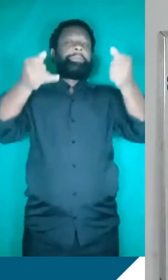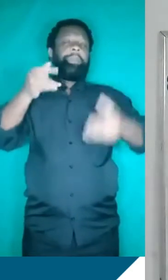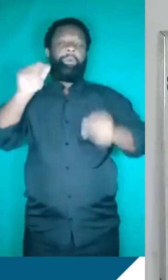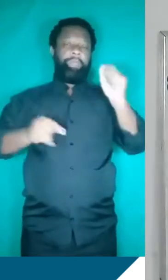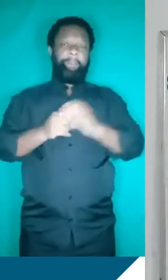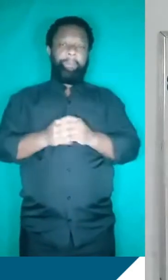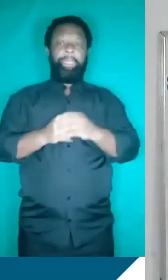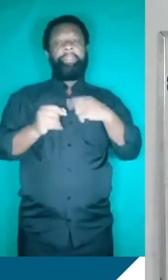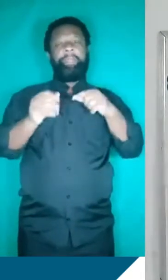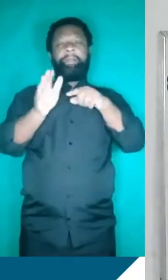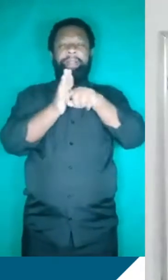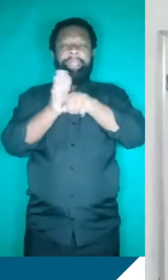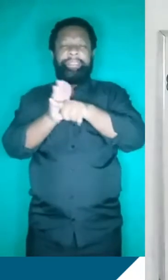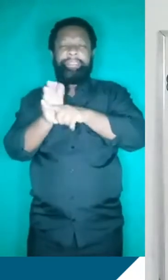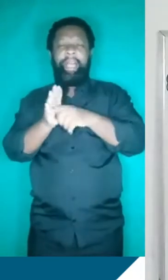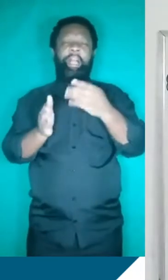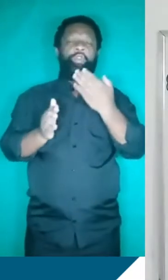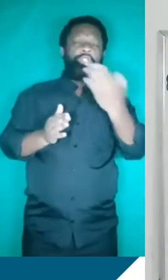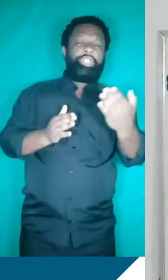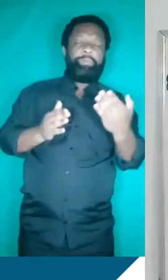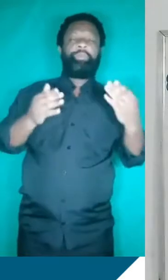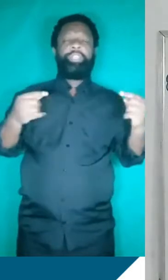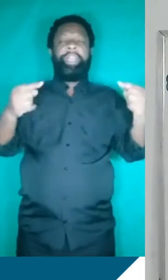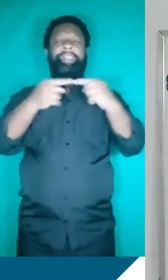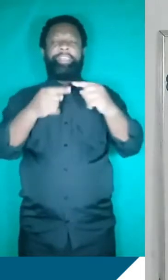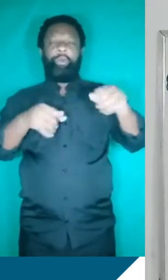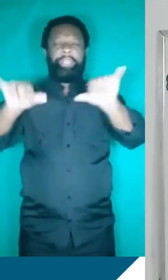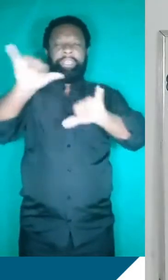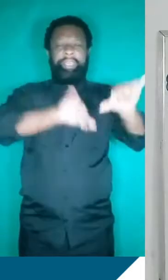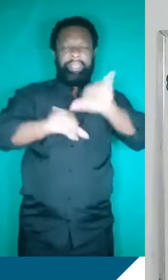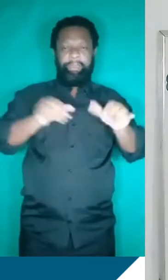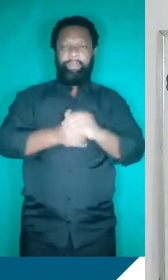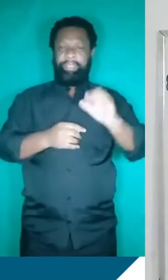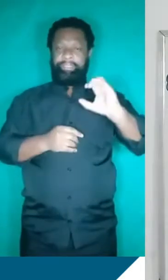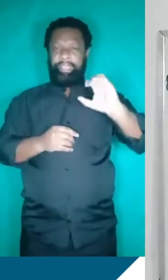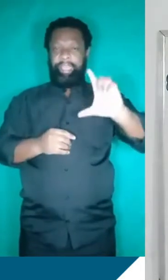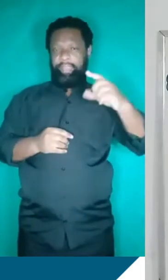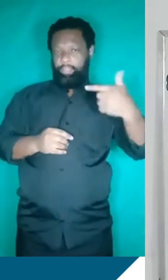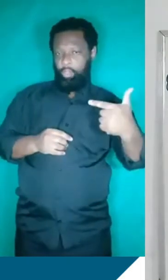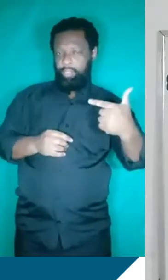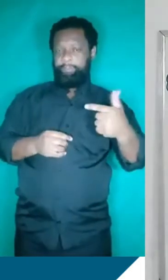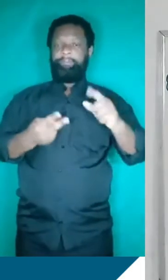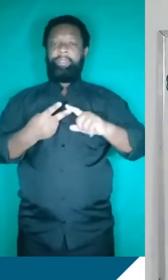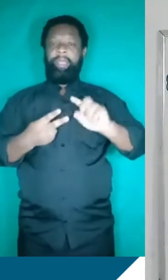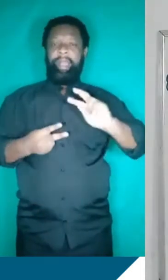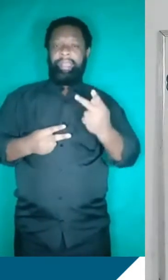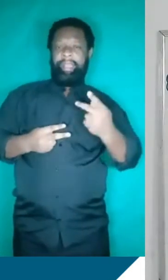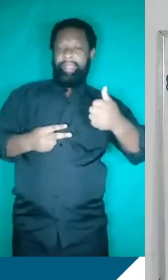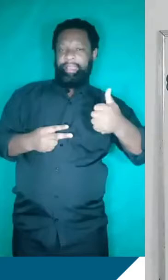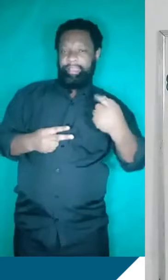ele fala o seguinte: analise o tipo de ligação química existente nas diferentes substâncias Cl2,